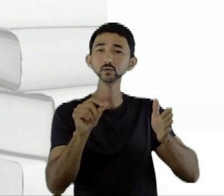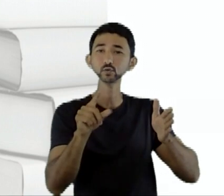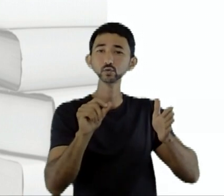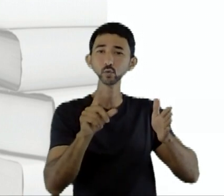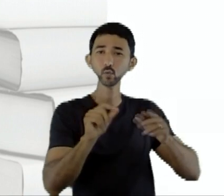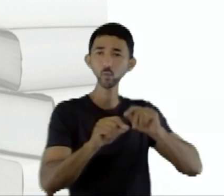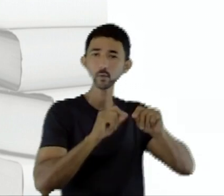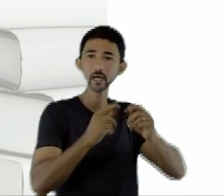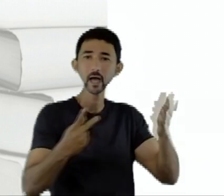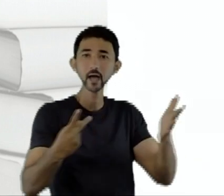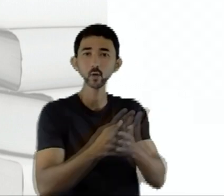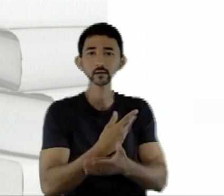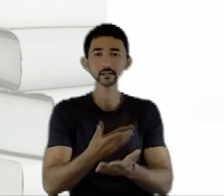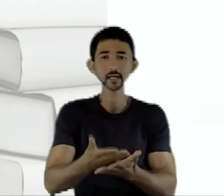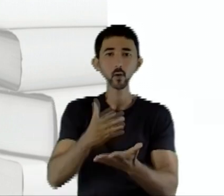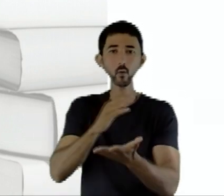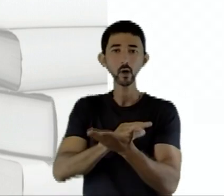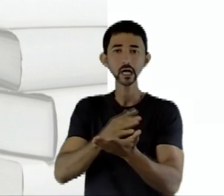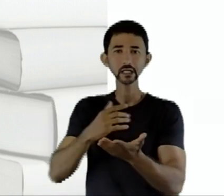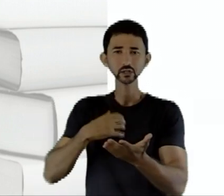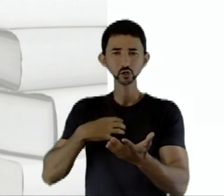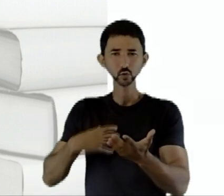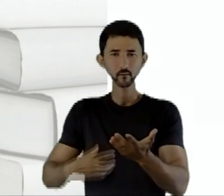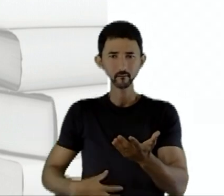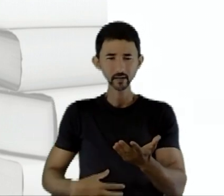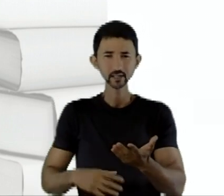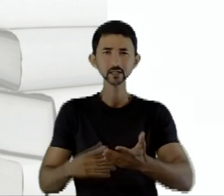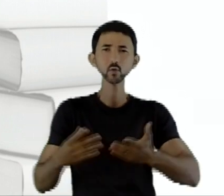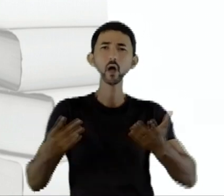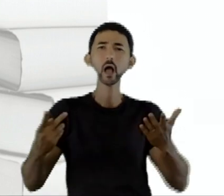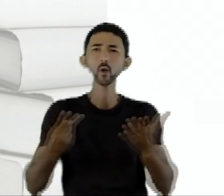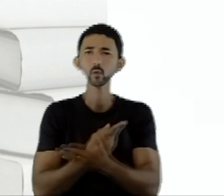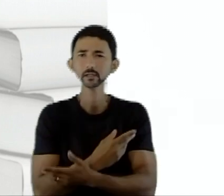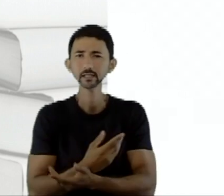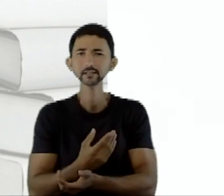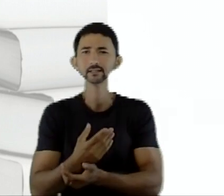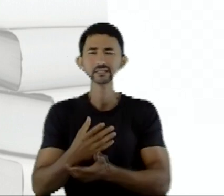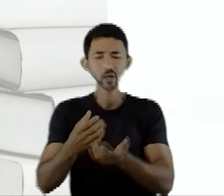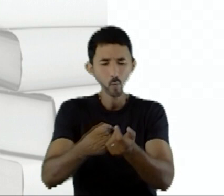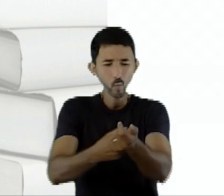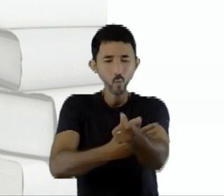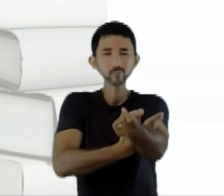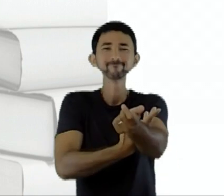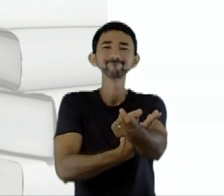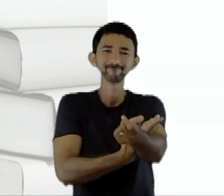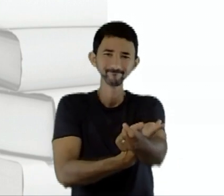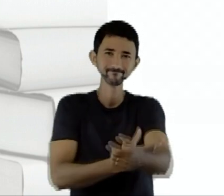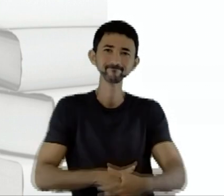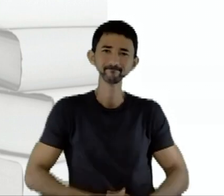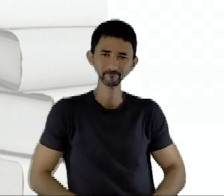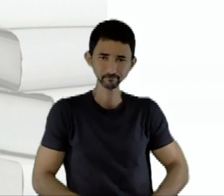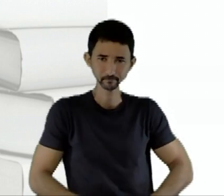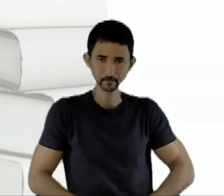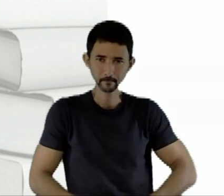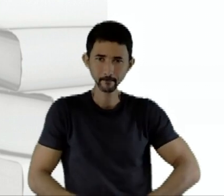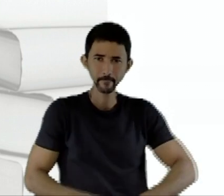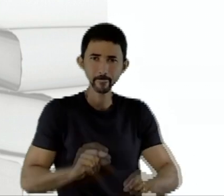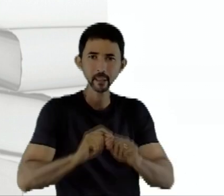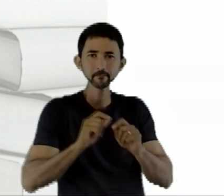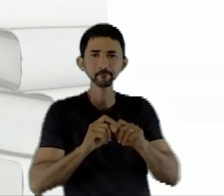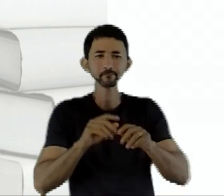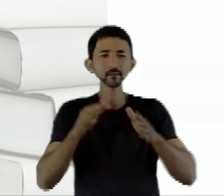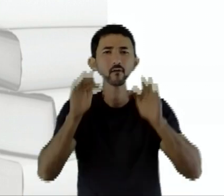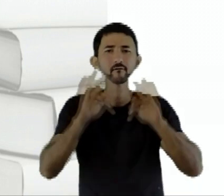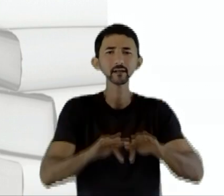O que aconteceu antes do físico, o que aconteceu com o humor. E por último, nesse trechinho,